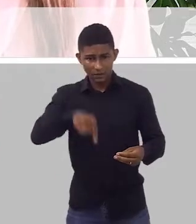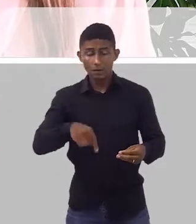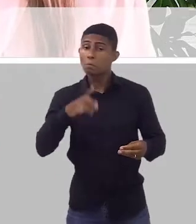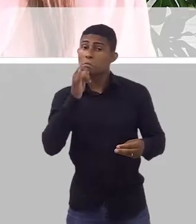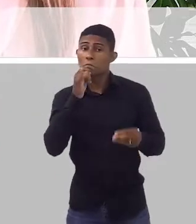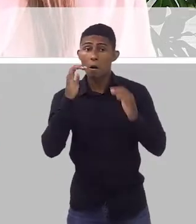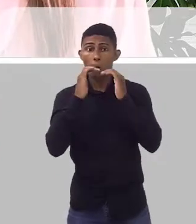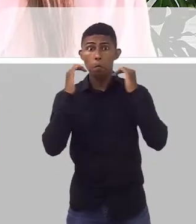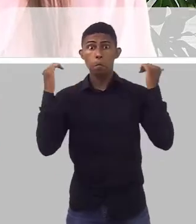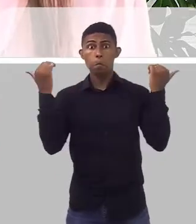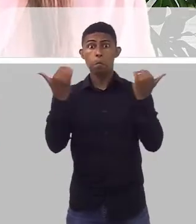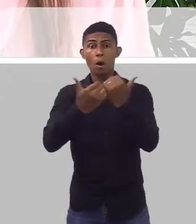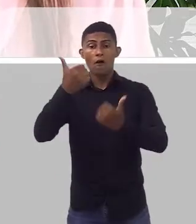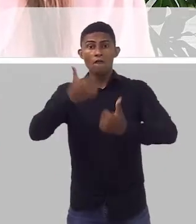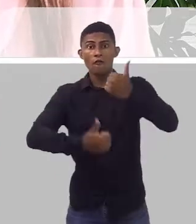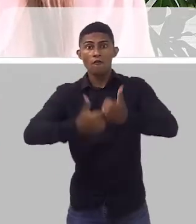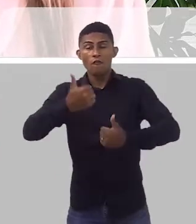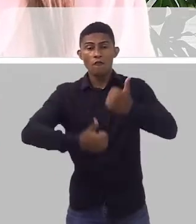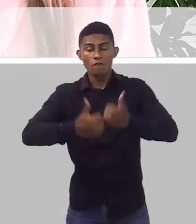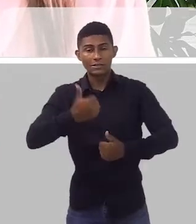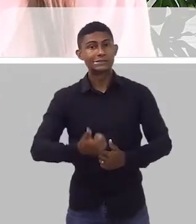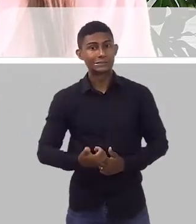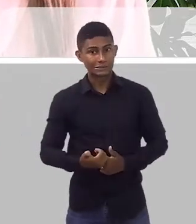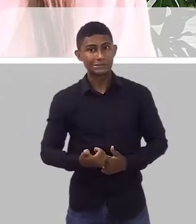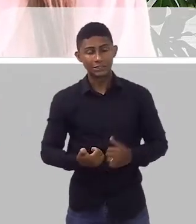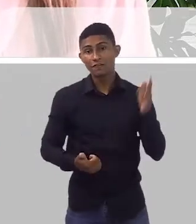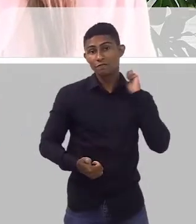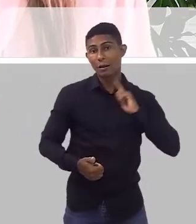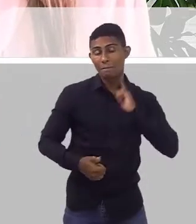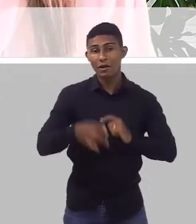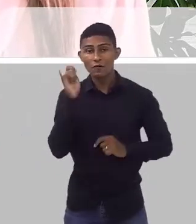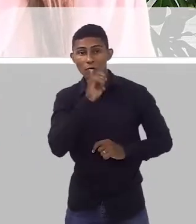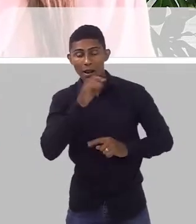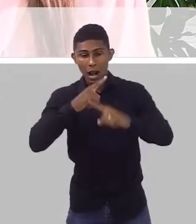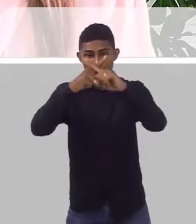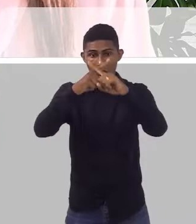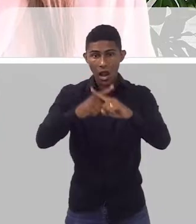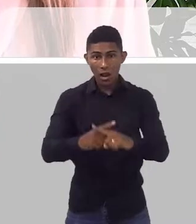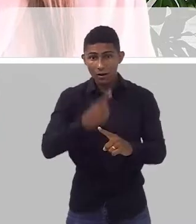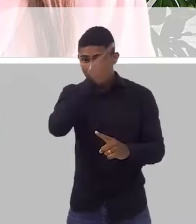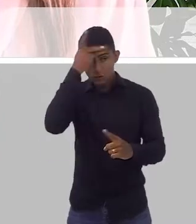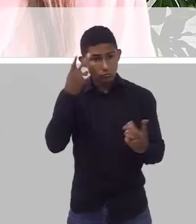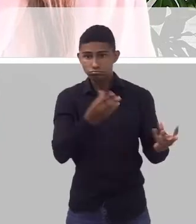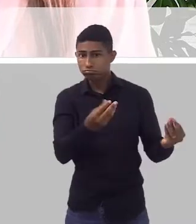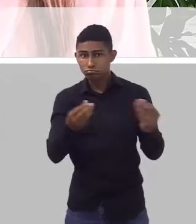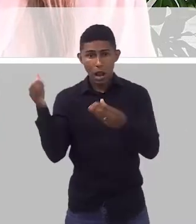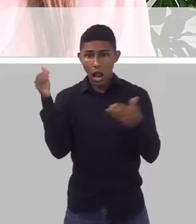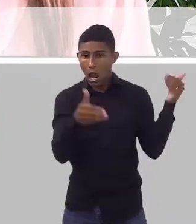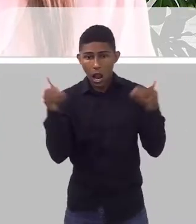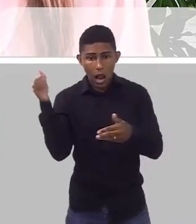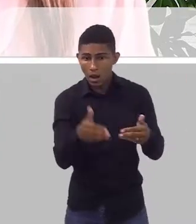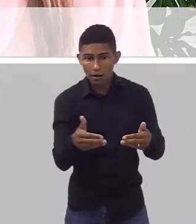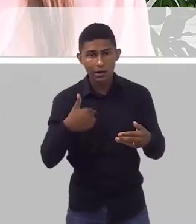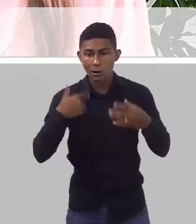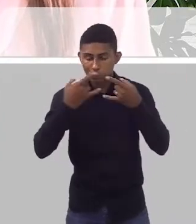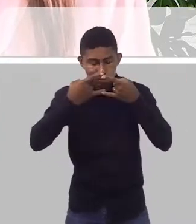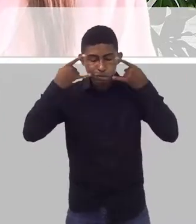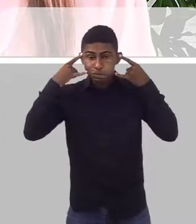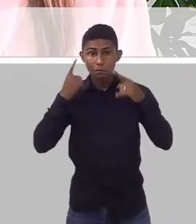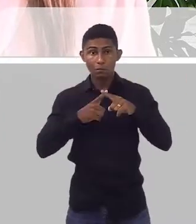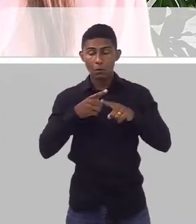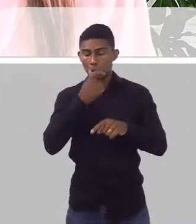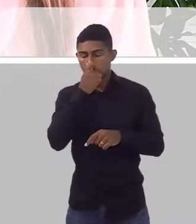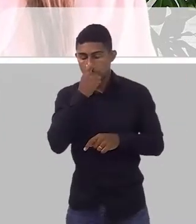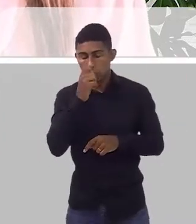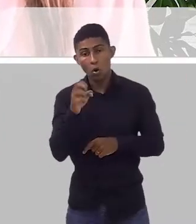porta do Maracanã, um dia de jogo de Fla-Flu, eu tenho que usar máscara, ali não tem distanciamento, mesmo estando ao ar livre. Ou estou